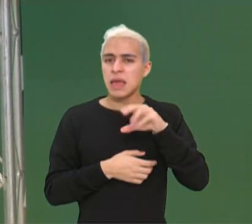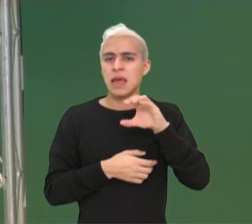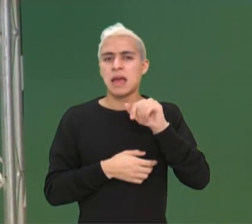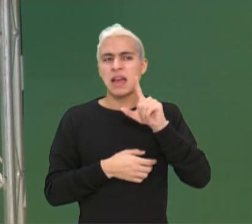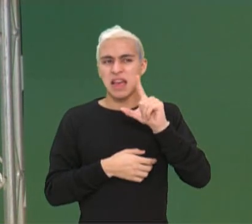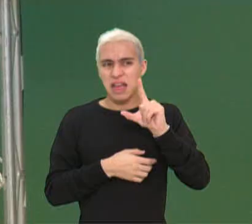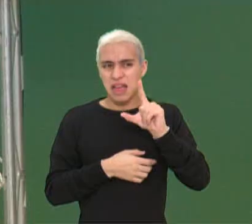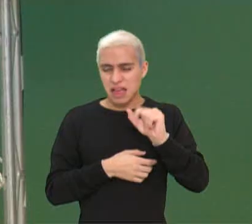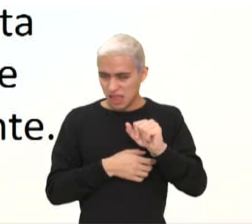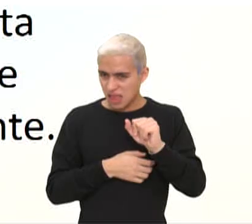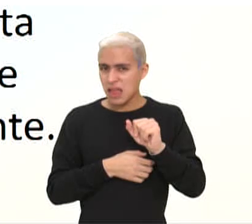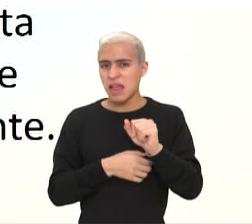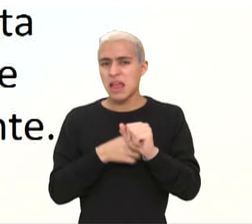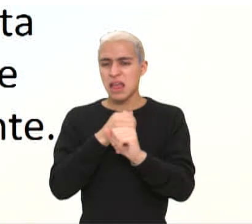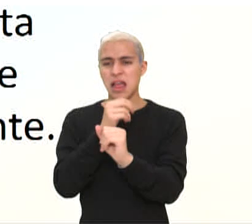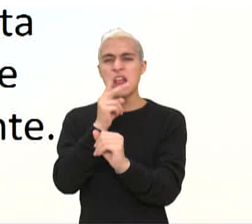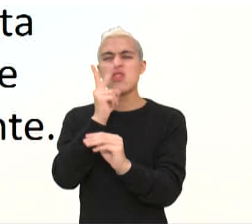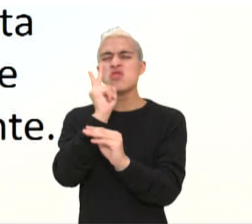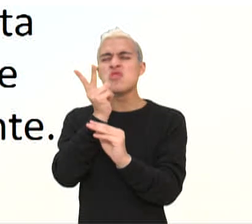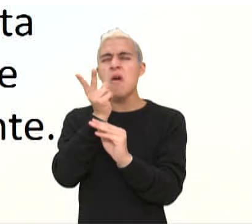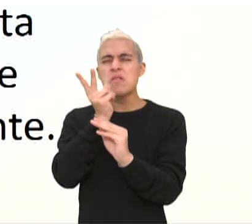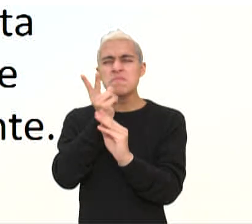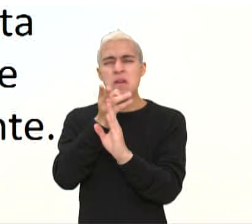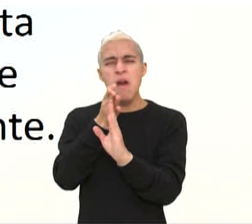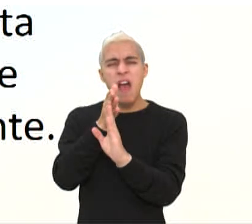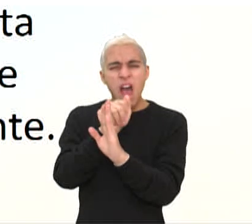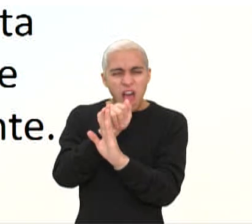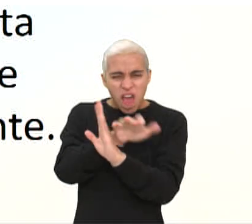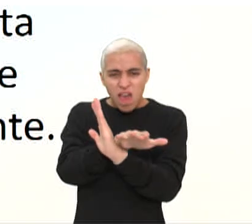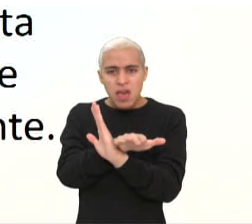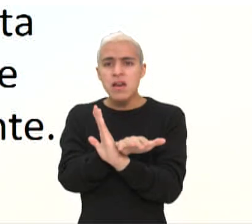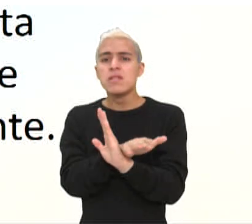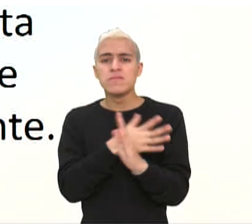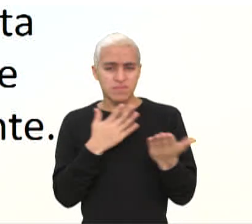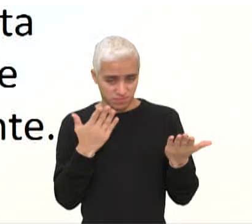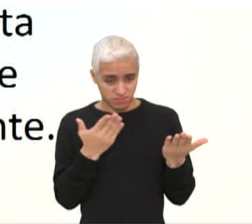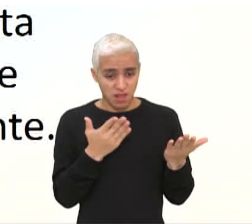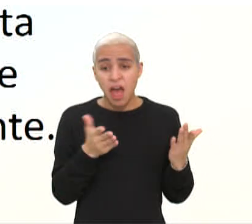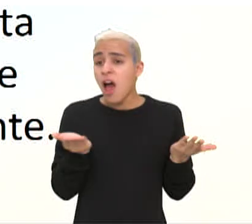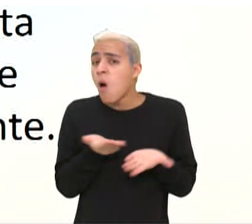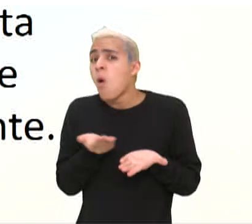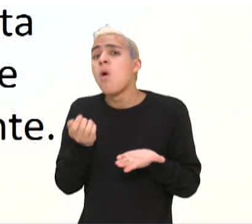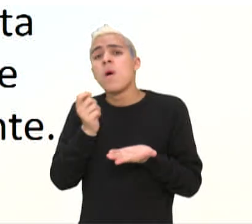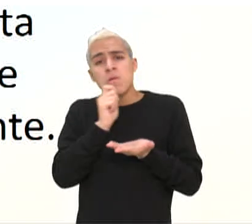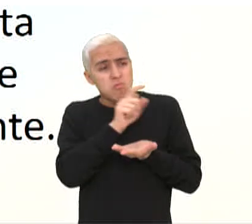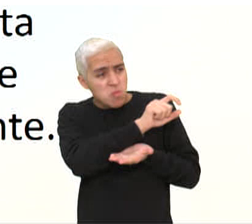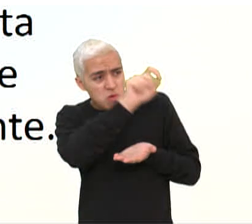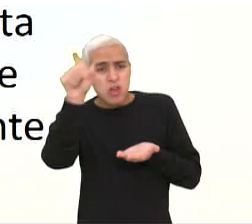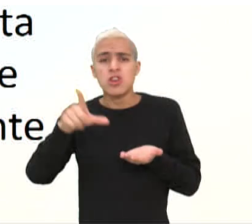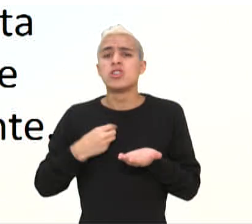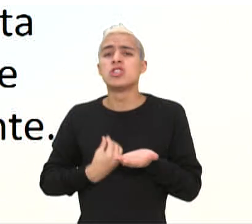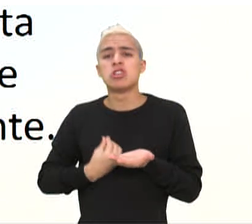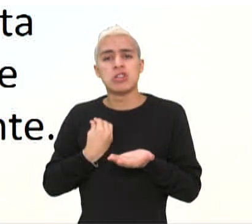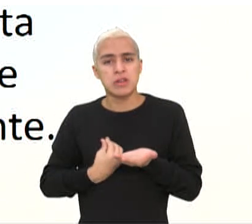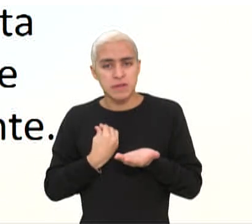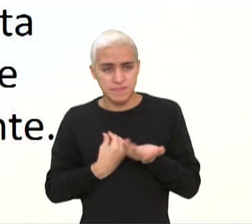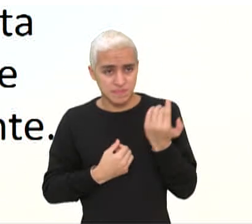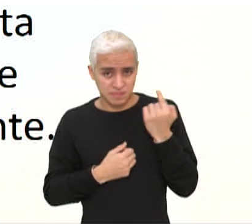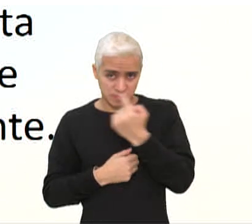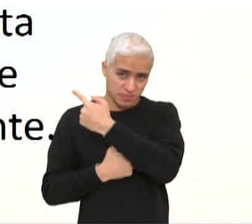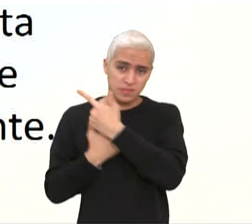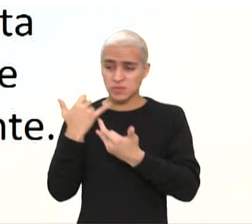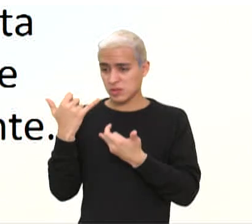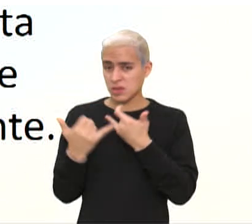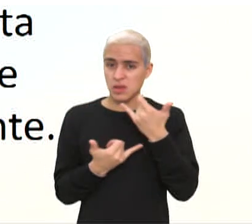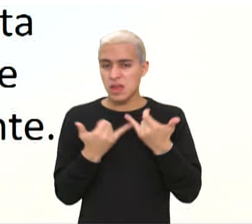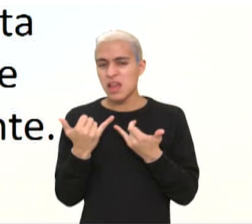Cristo, né? O jogo Mancala, ele também é um jogo popular. Se a gente procurar aí, vai ver bastante adeptos desse tipo de jogo, né? O jogo Mancala, ele é um